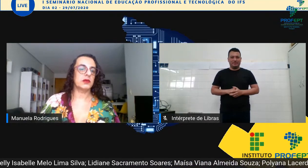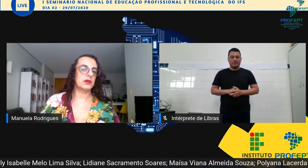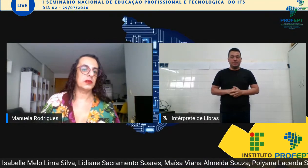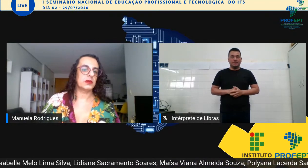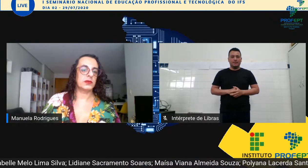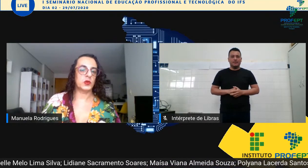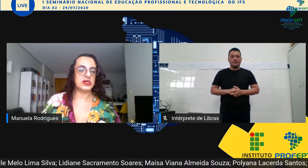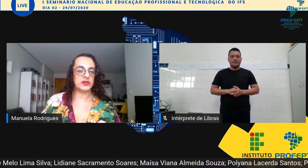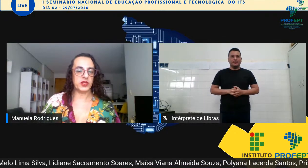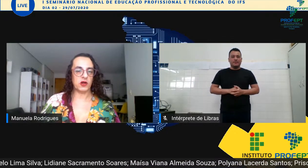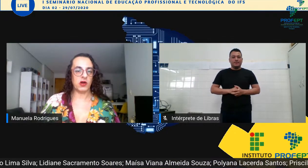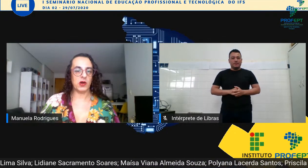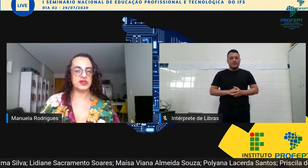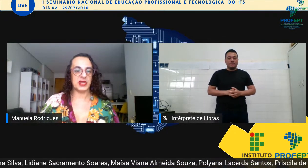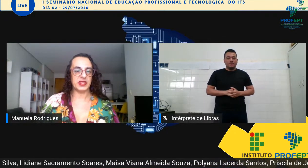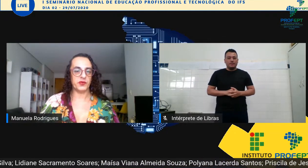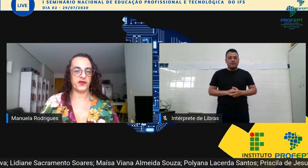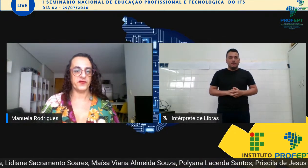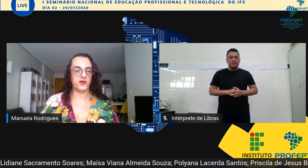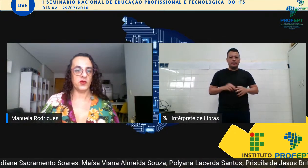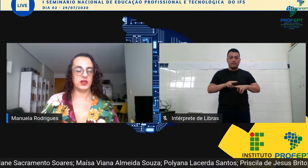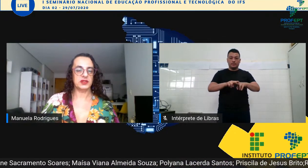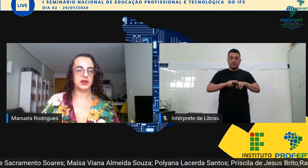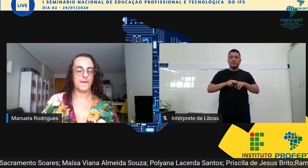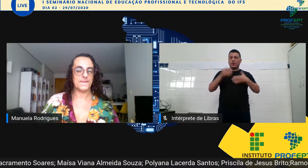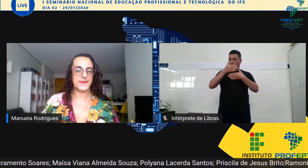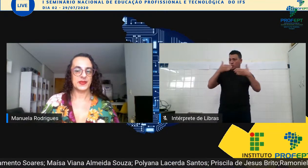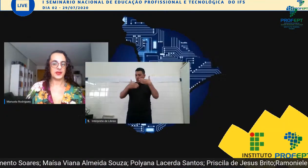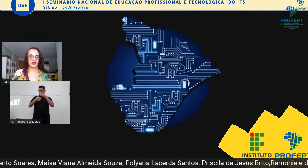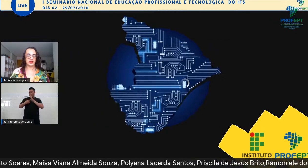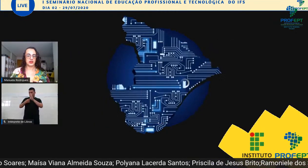a Luiz, poderia colocar o slide, por favor?